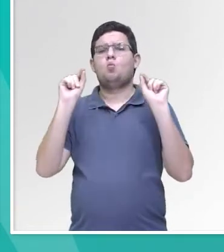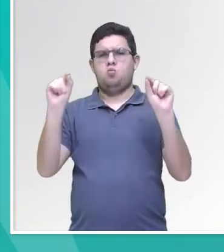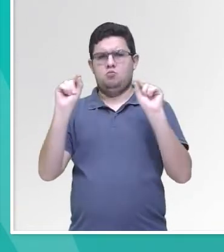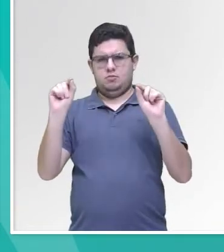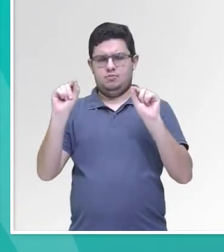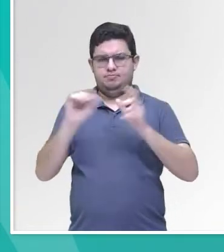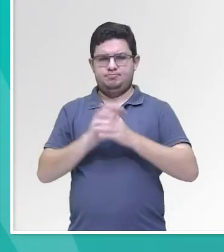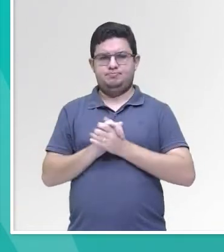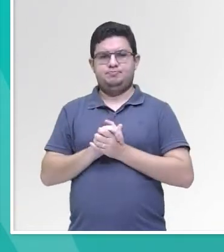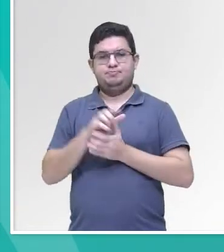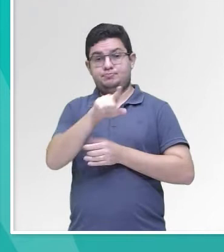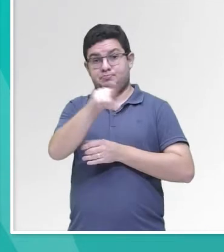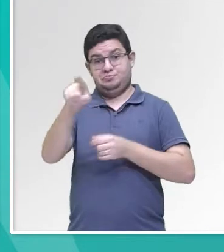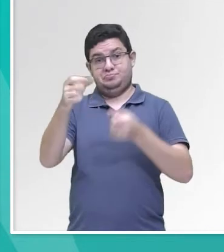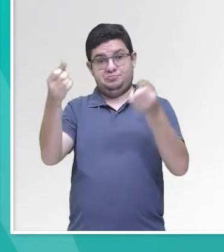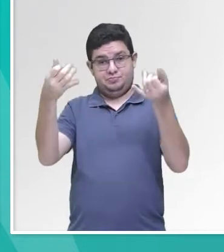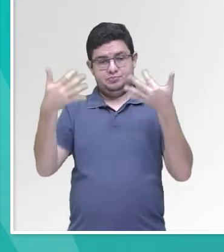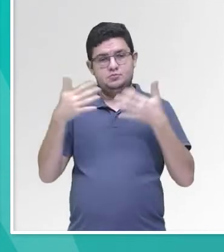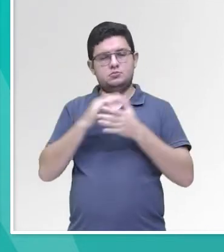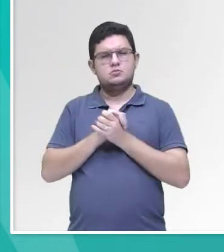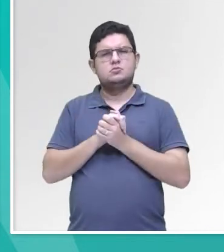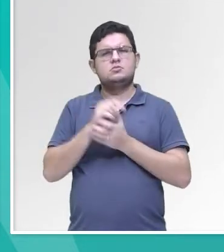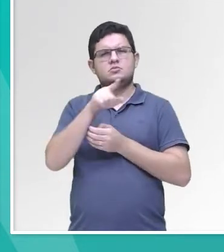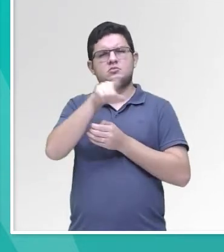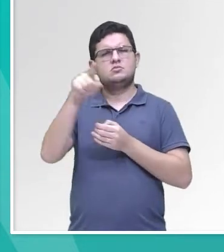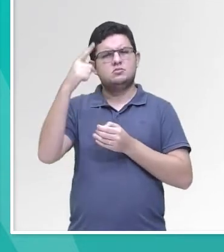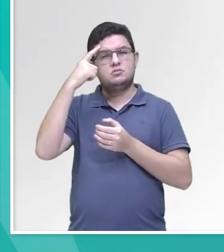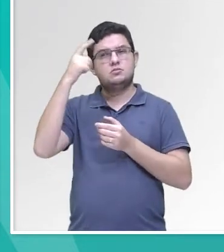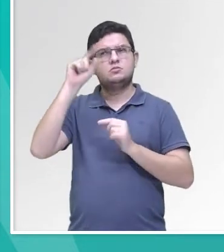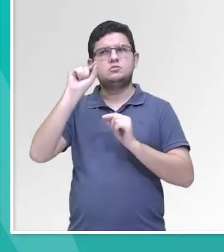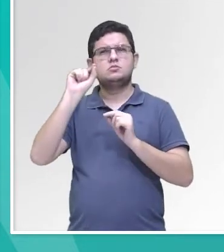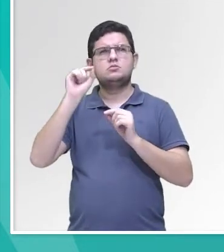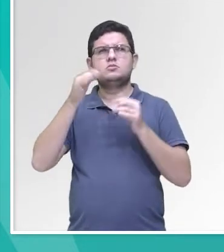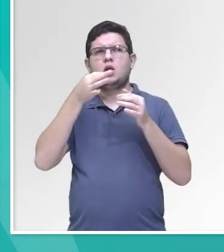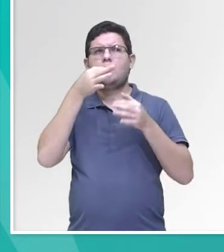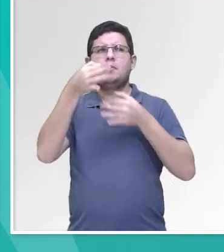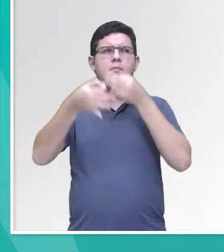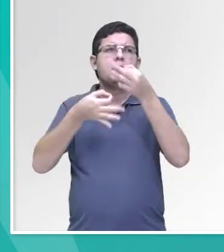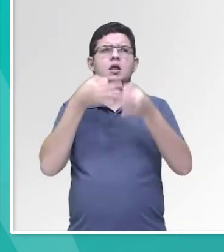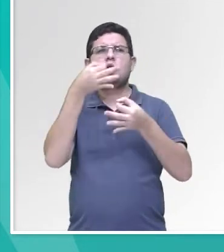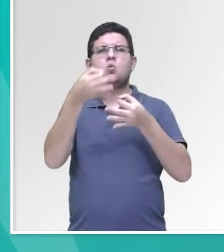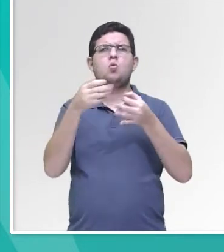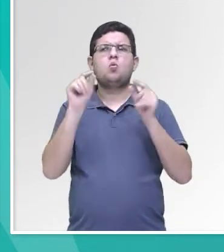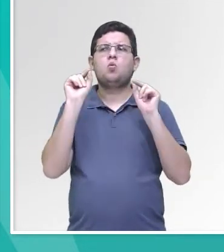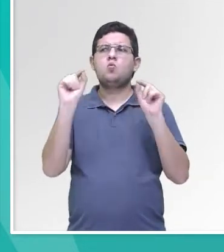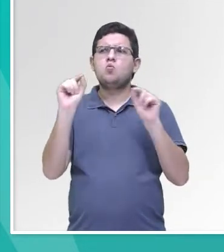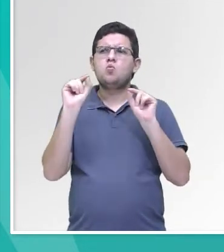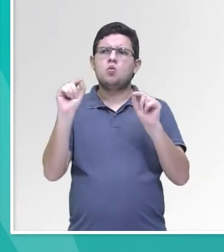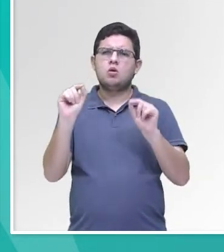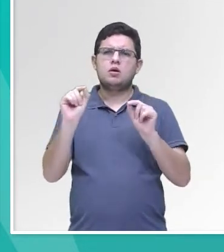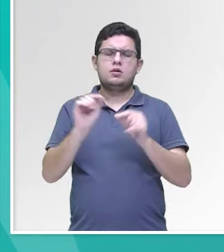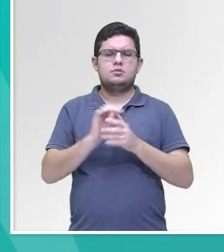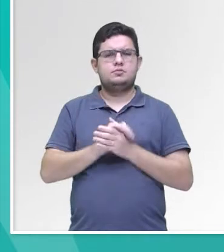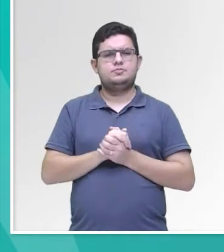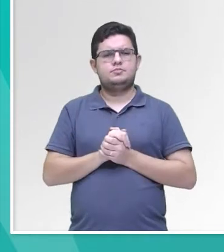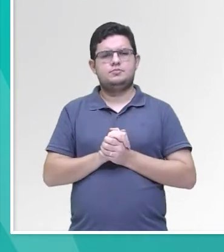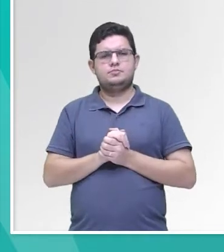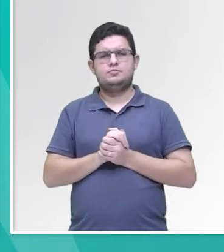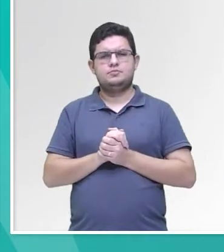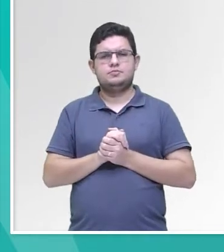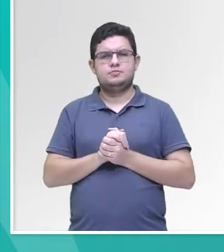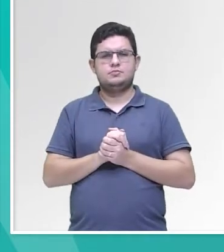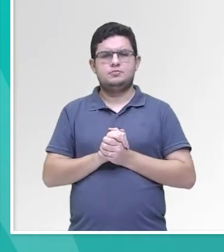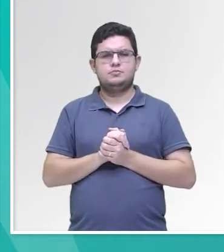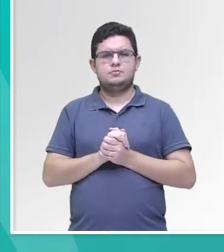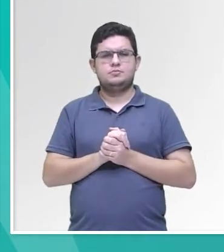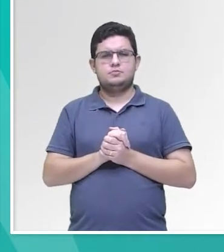hein, gente? Já pararam para pensar sobre isso? O que é a tal da opinião? E se